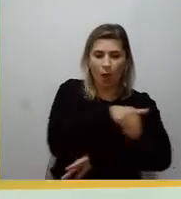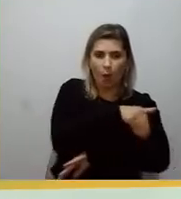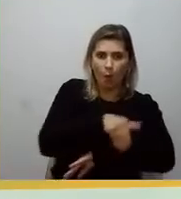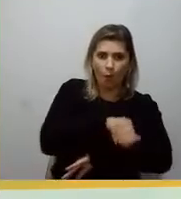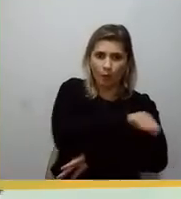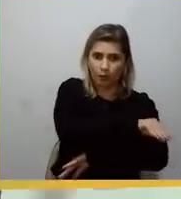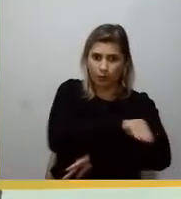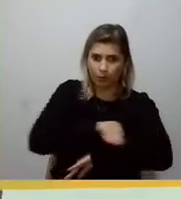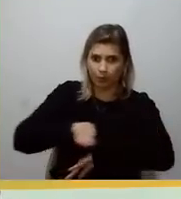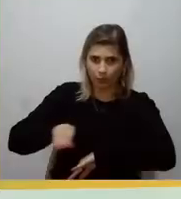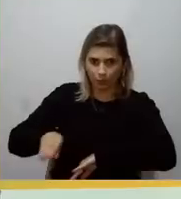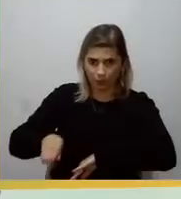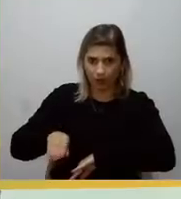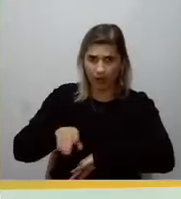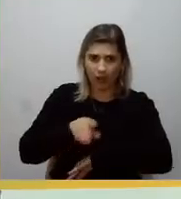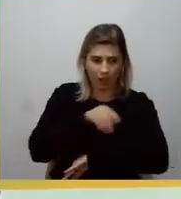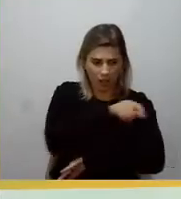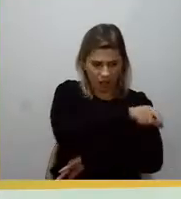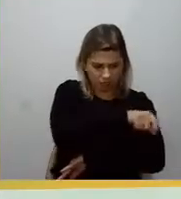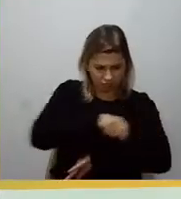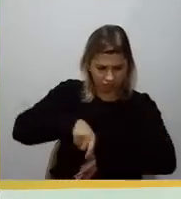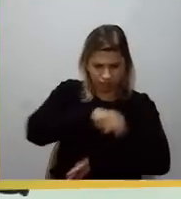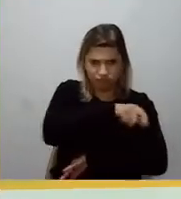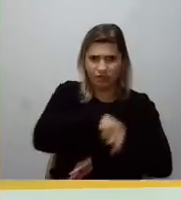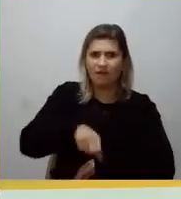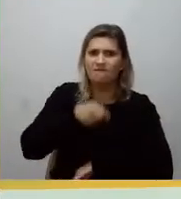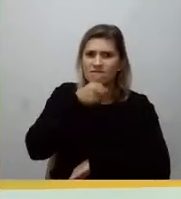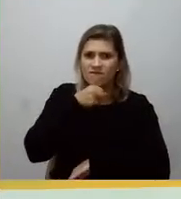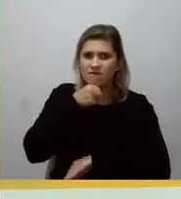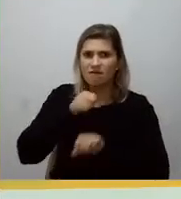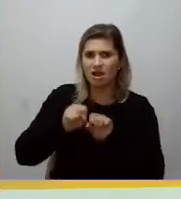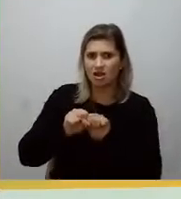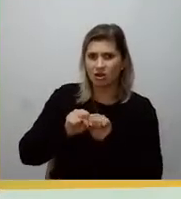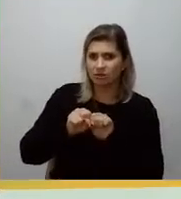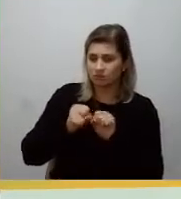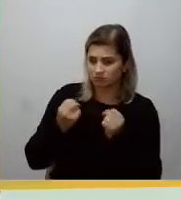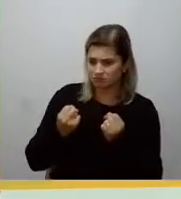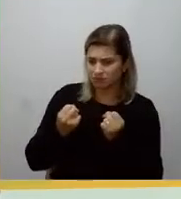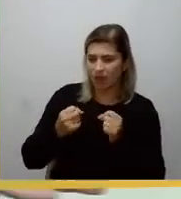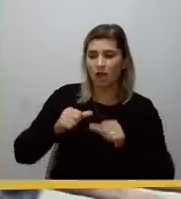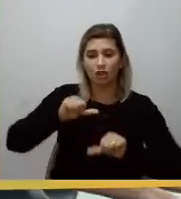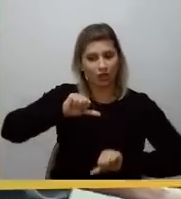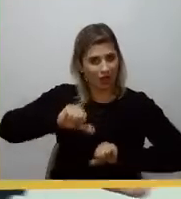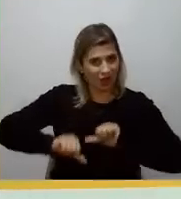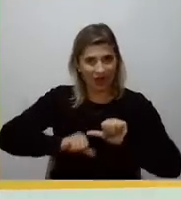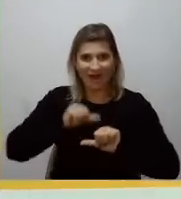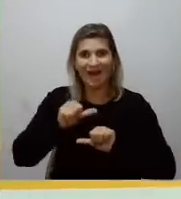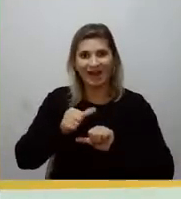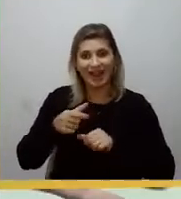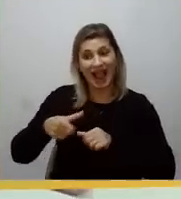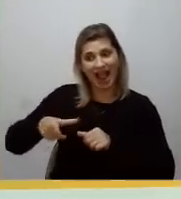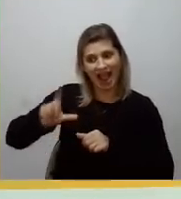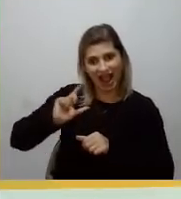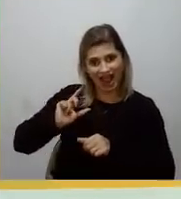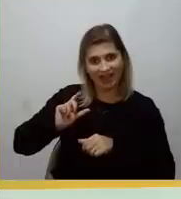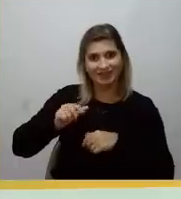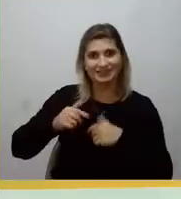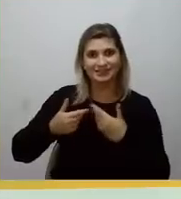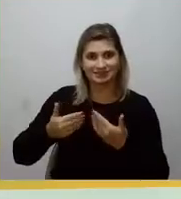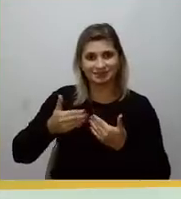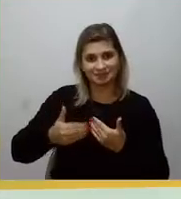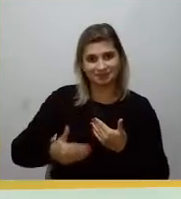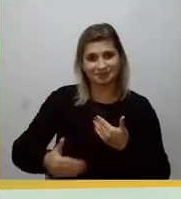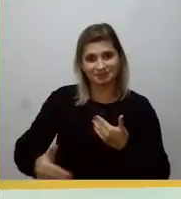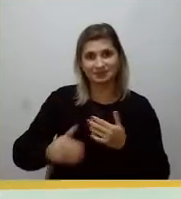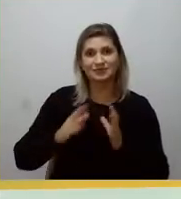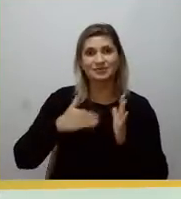velho, troca, coloca o tubo, arruma, daí não precisa romper de novo o sistema. Além de que foi feito desses anos todos, por todas as administrações,